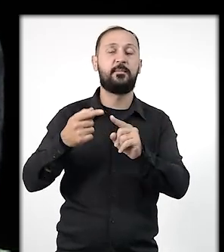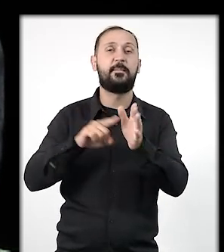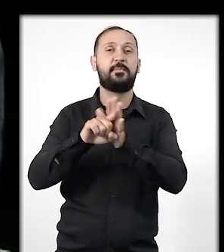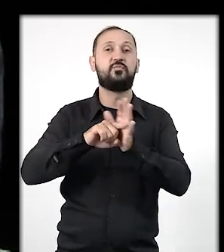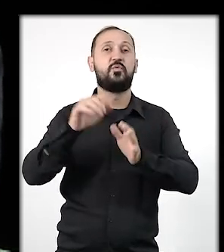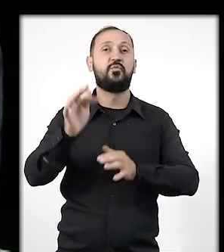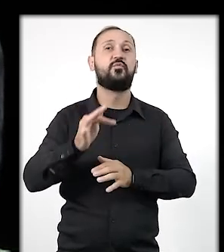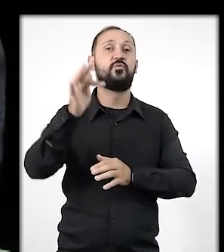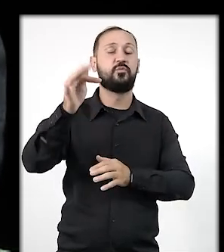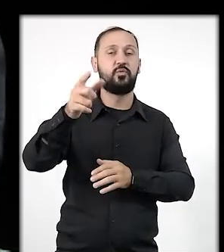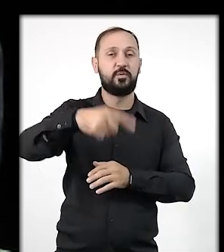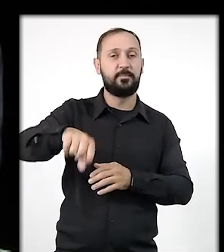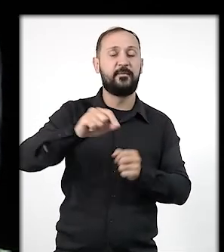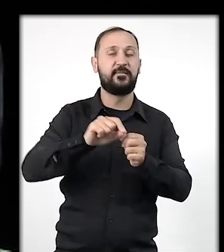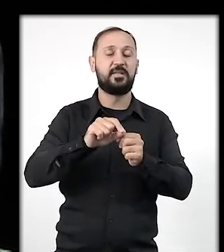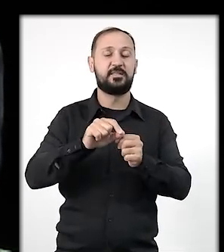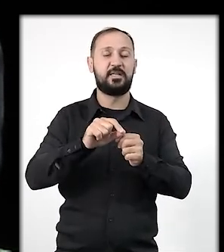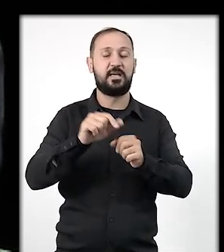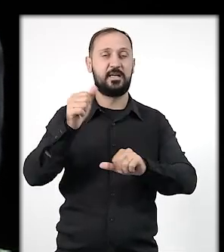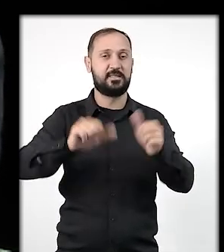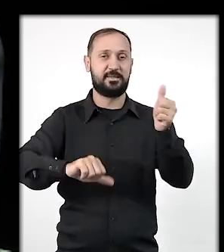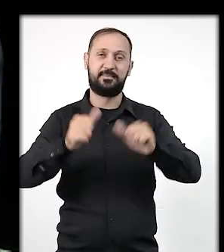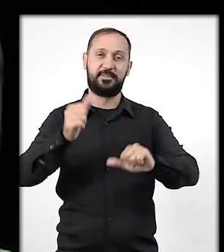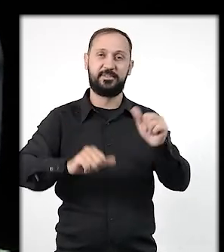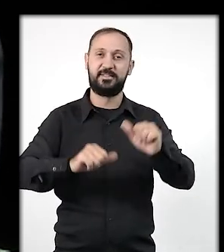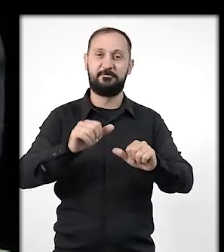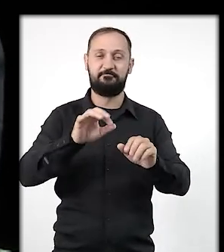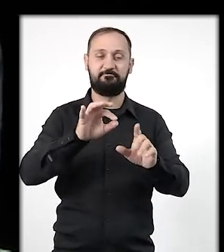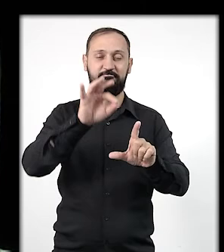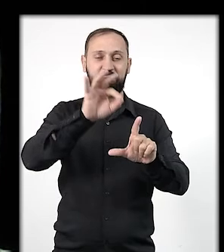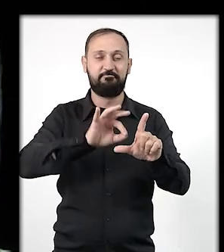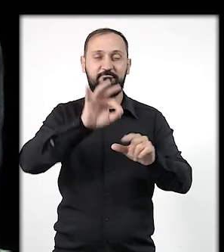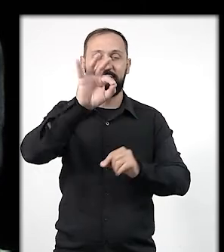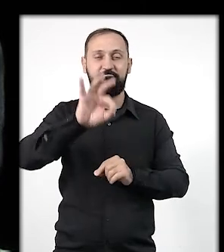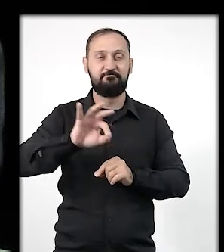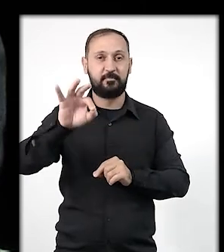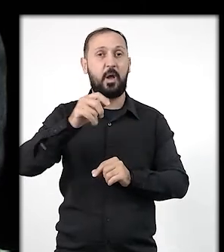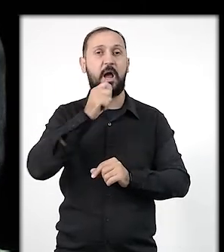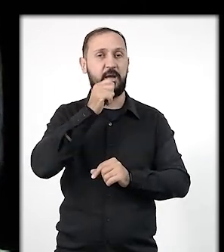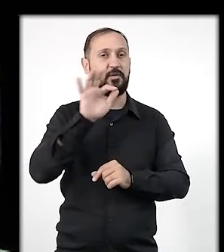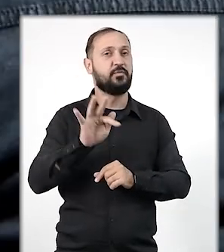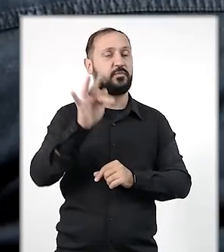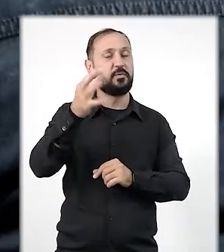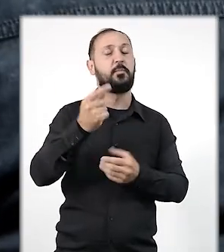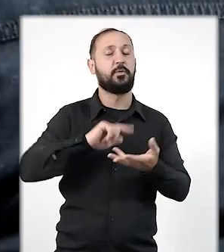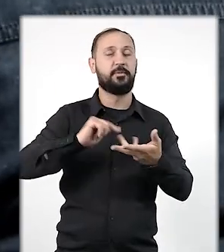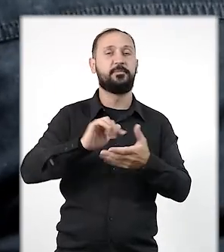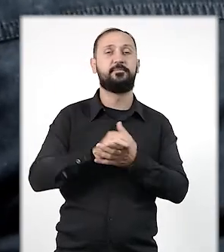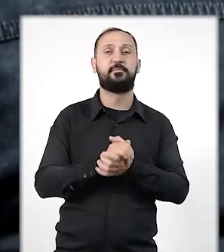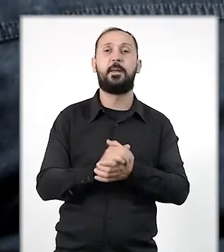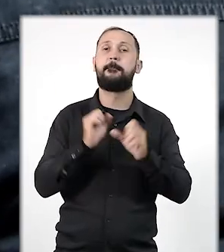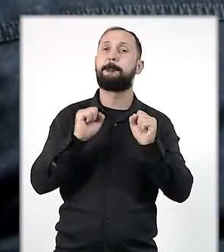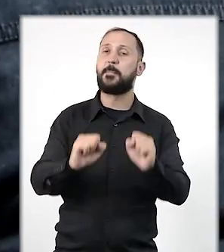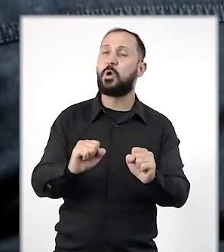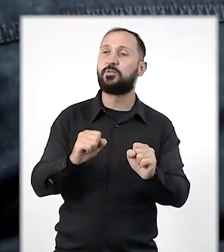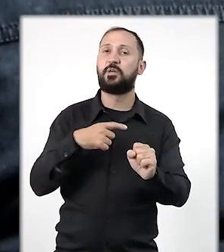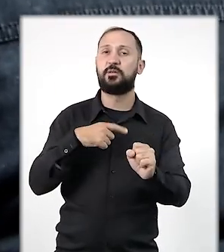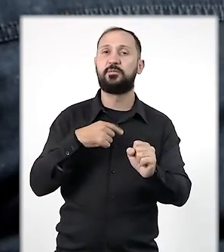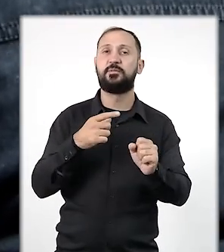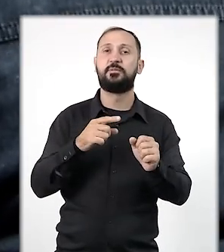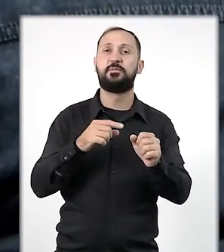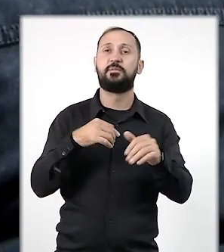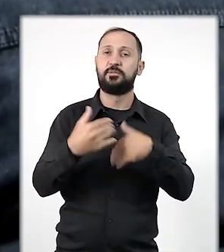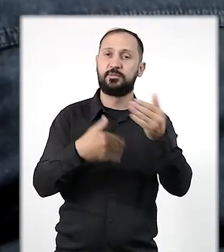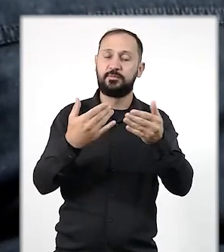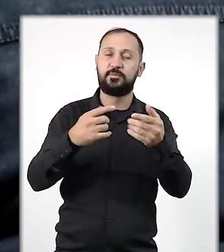pesquisadores trabalharem com a medição dessa variável, né? Então, existe muito a ser feito ainda. Então, outra possibilidade também de desenvolvimento